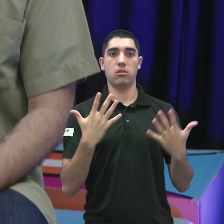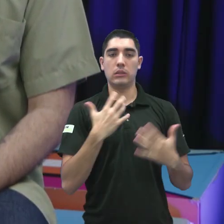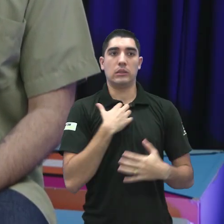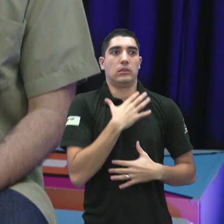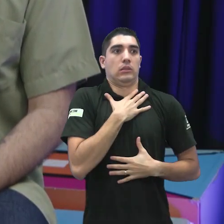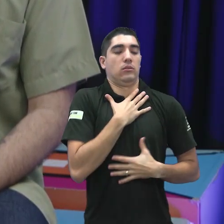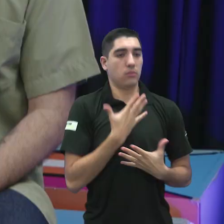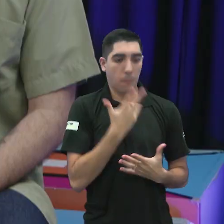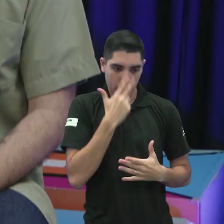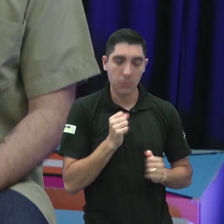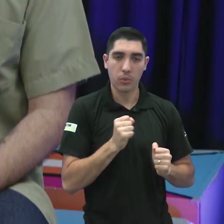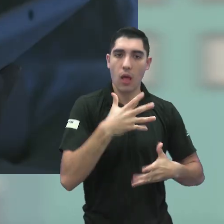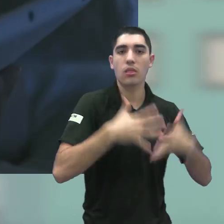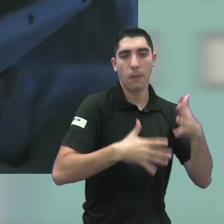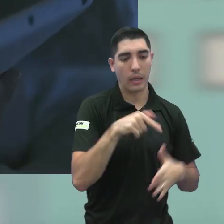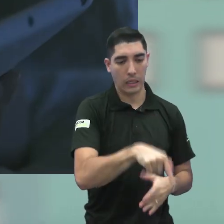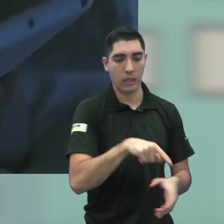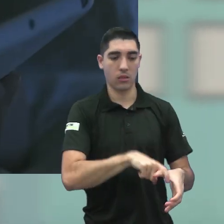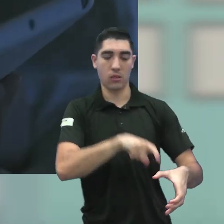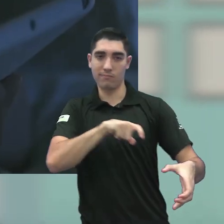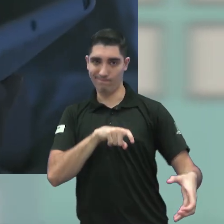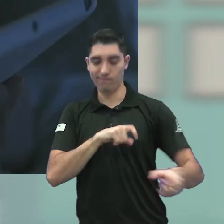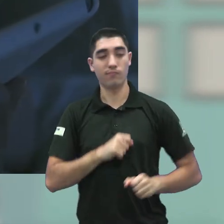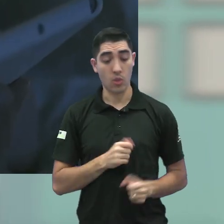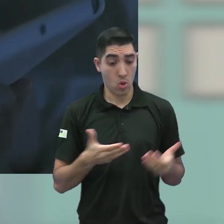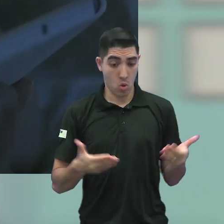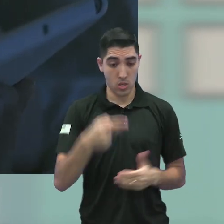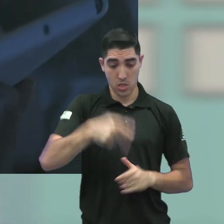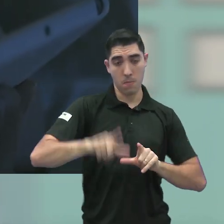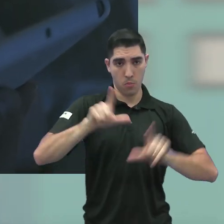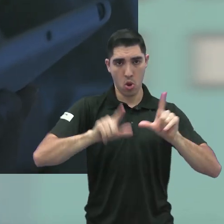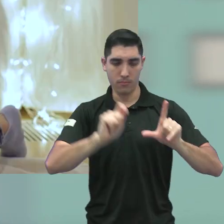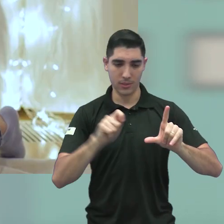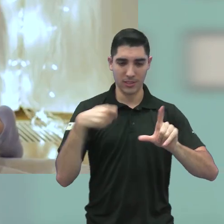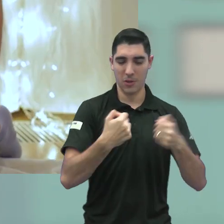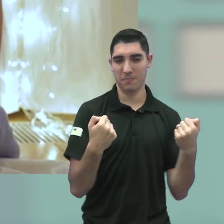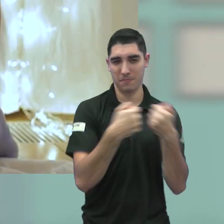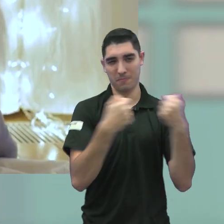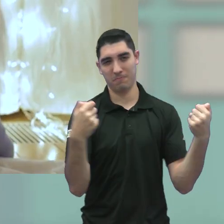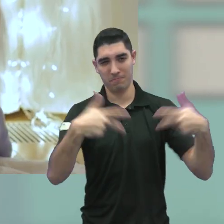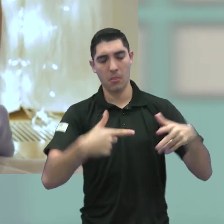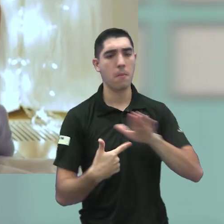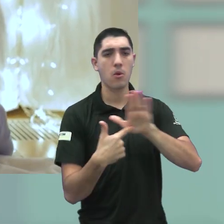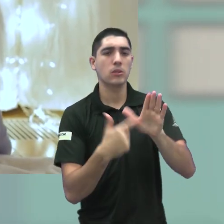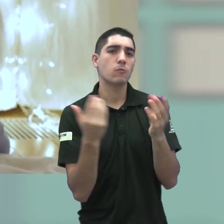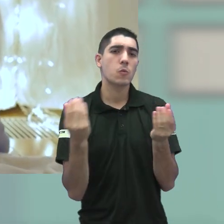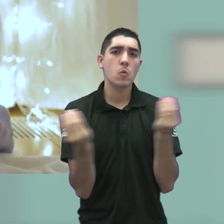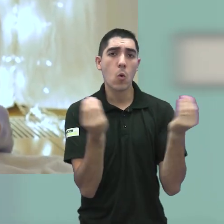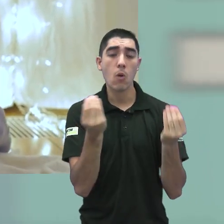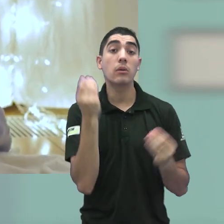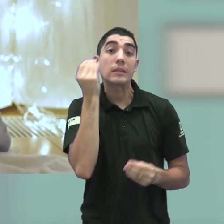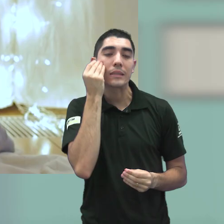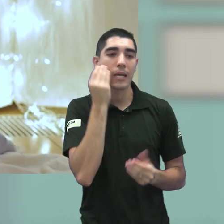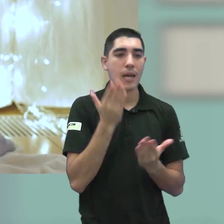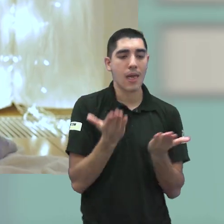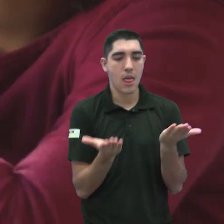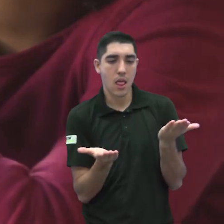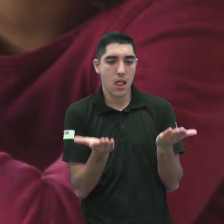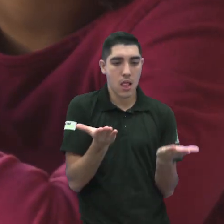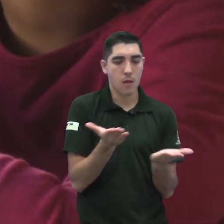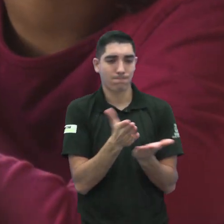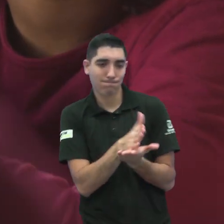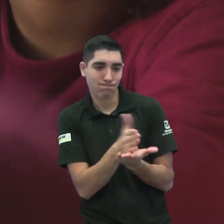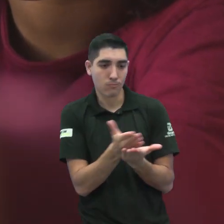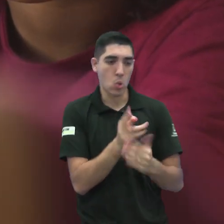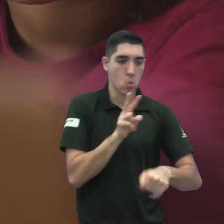a autonomia dos filhos. Hoje, o Tá Ligado na Cidade quer entender onde está essa linha tão tênue